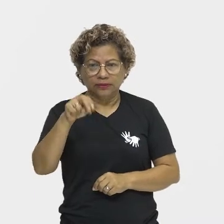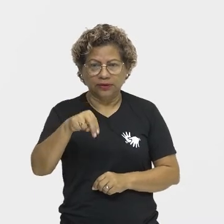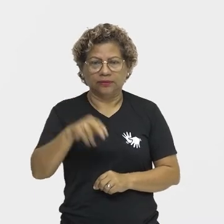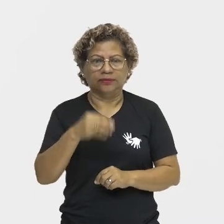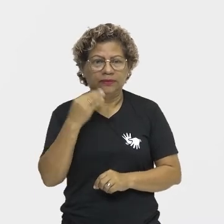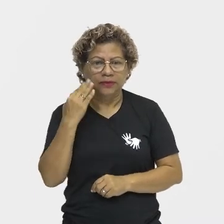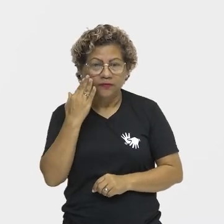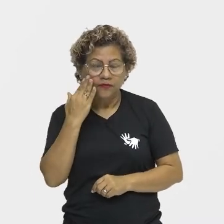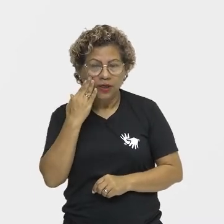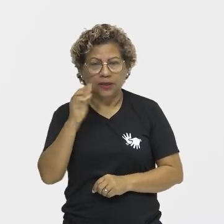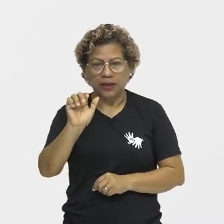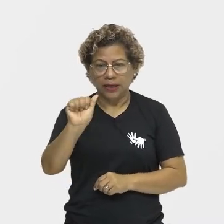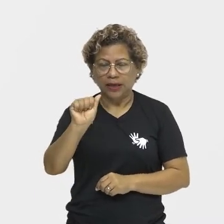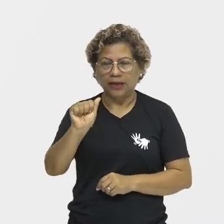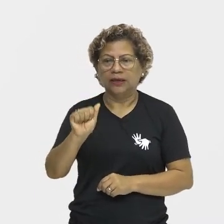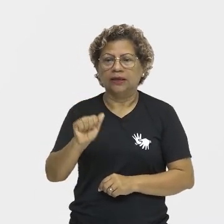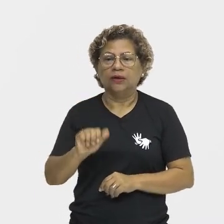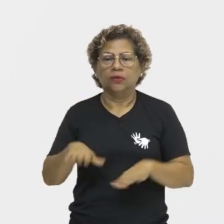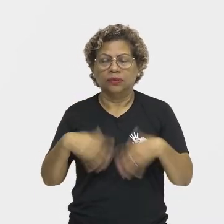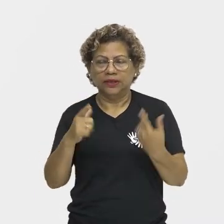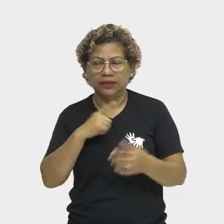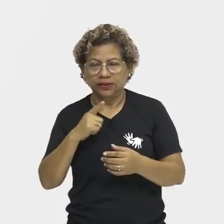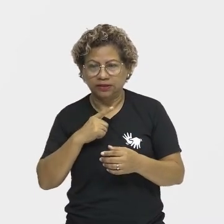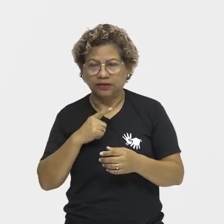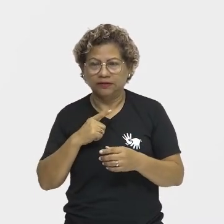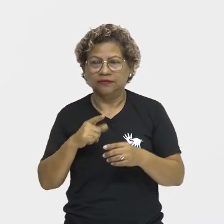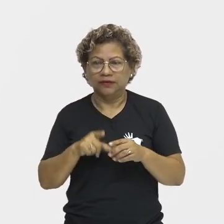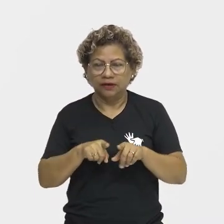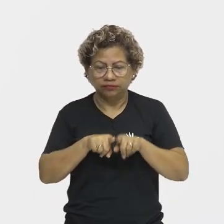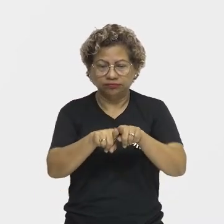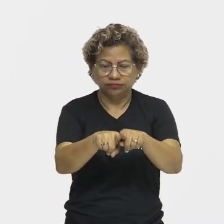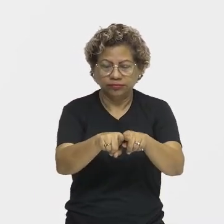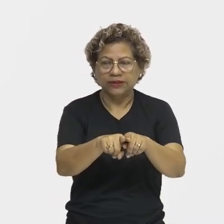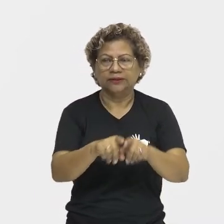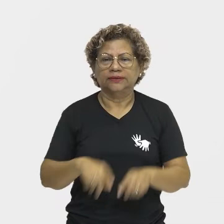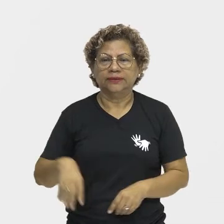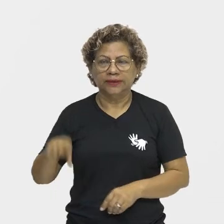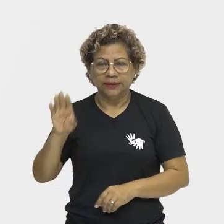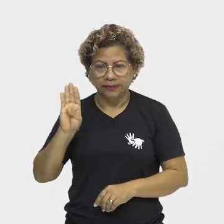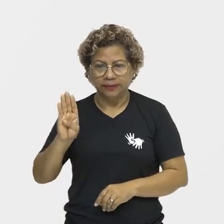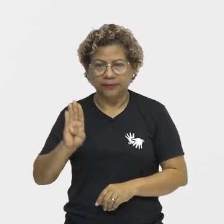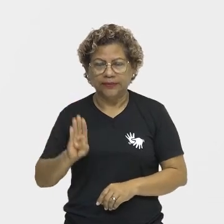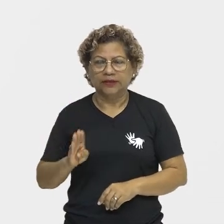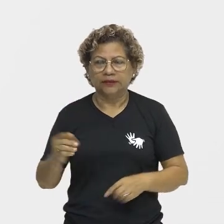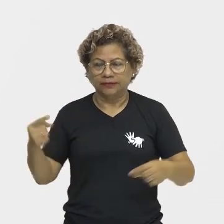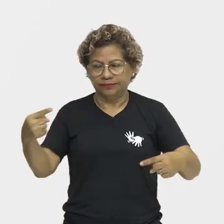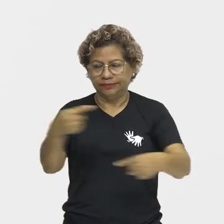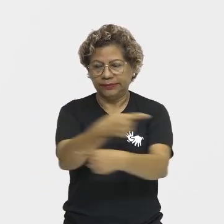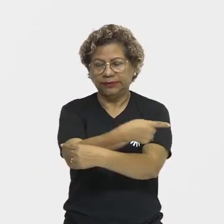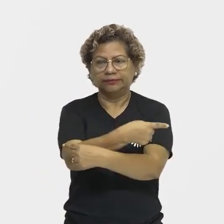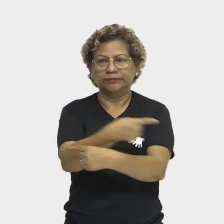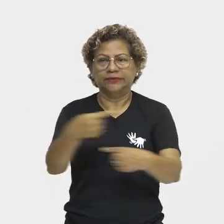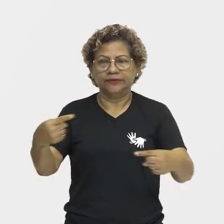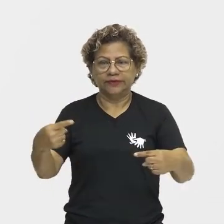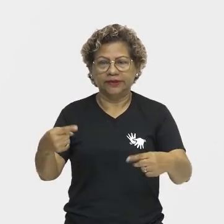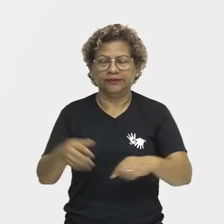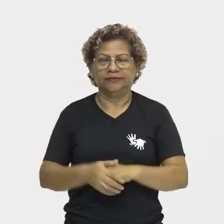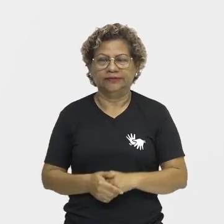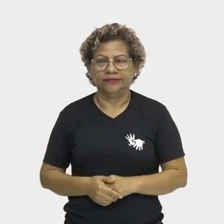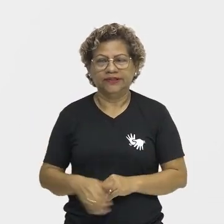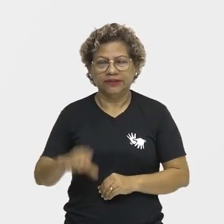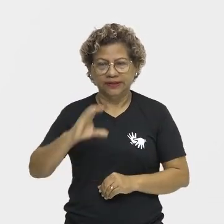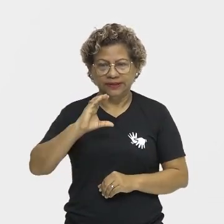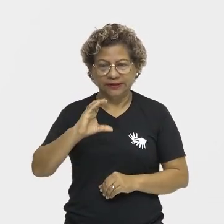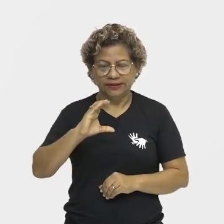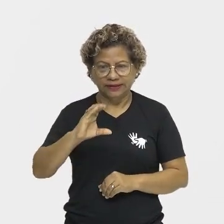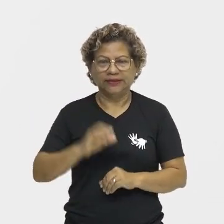A, quando elas tiverem mesma direção e mesmo sentido. Letra B, se tiverem mesma direção e sentidos contrários. E na letra C,